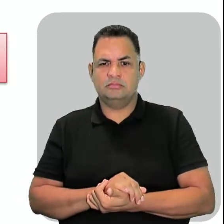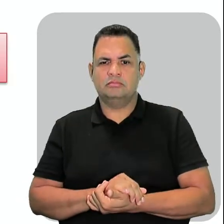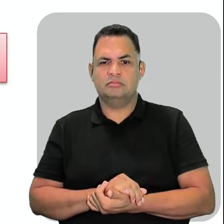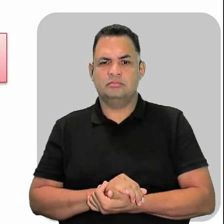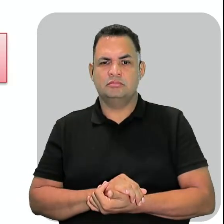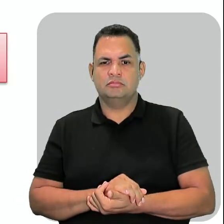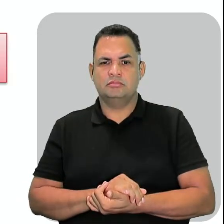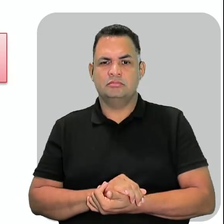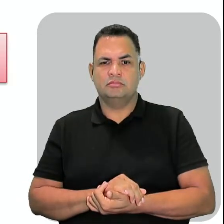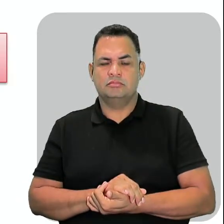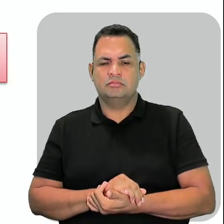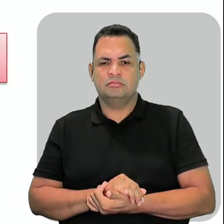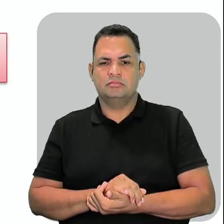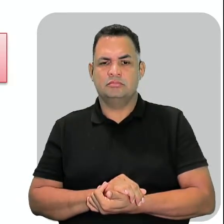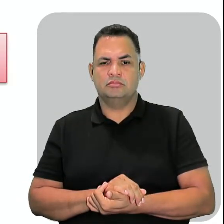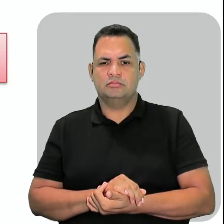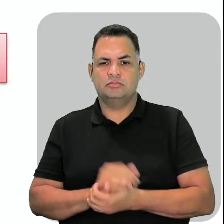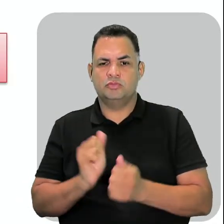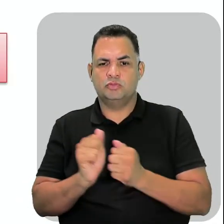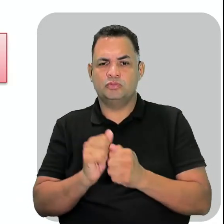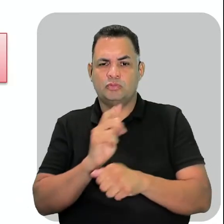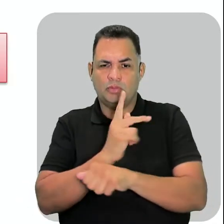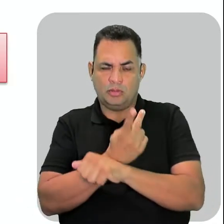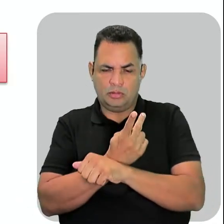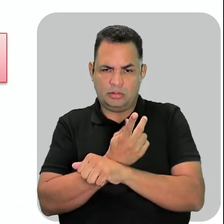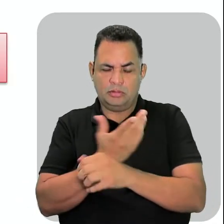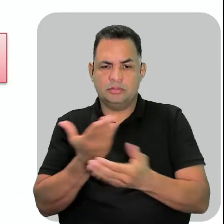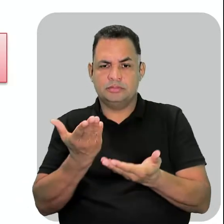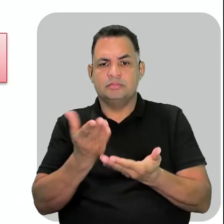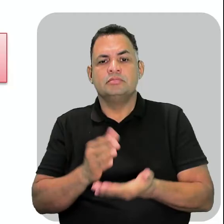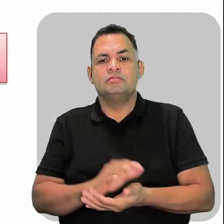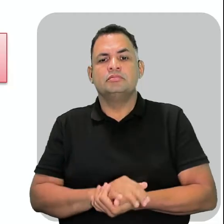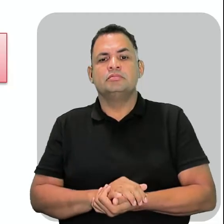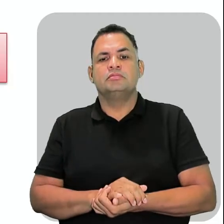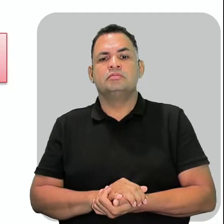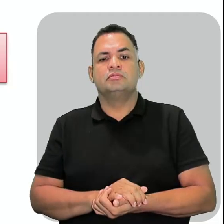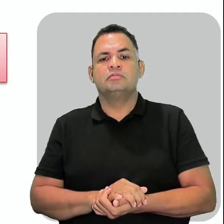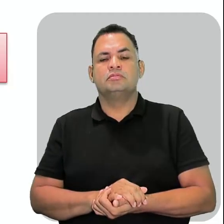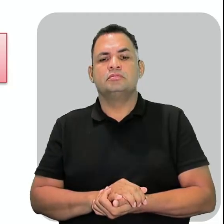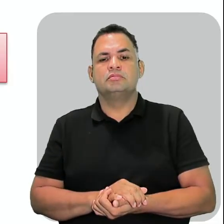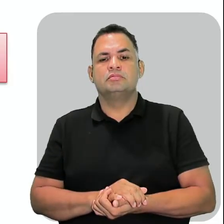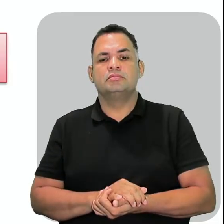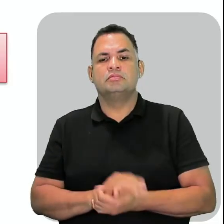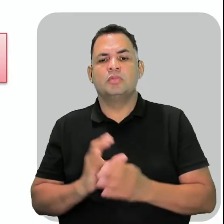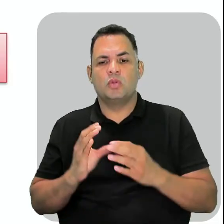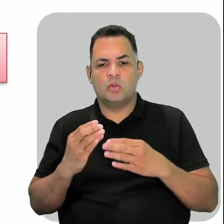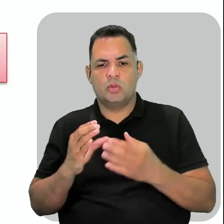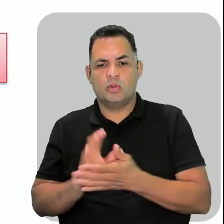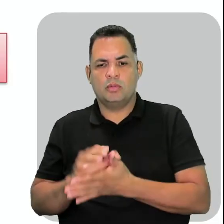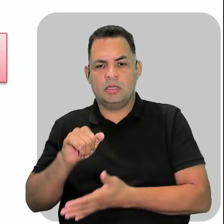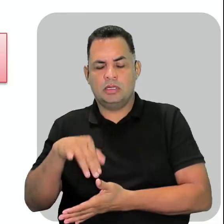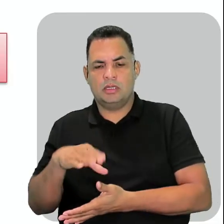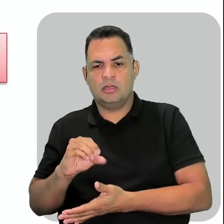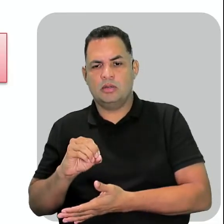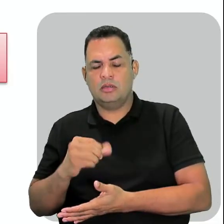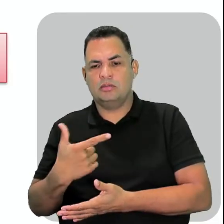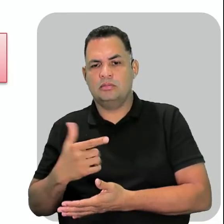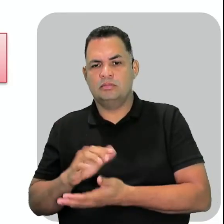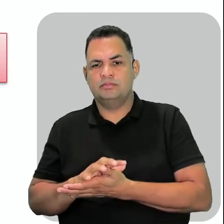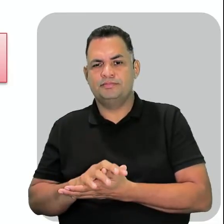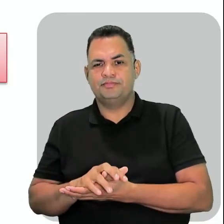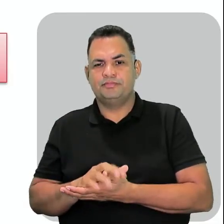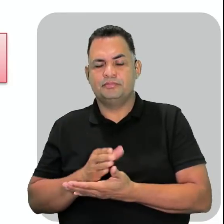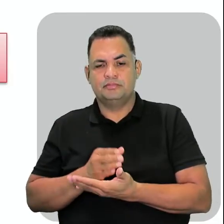seja compartilhado com o hidrogênio. Nesse momento, o nosso grupo nitro, ele sai